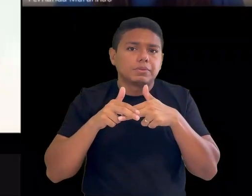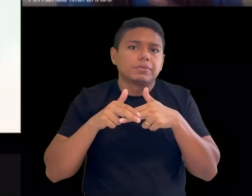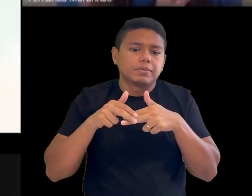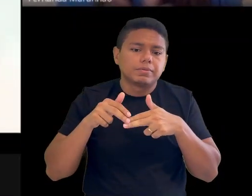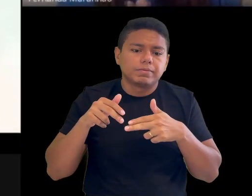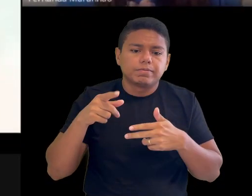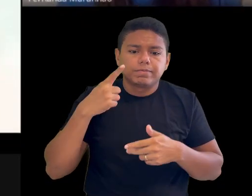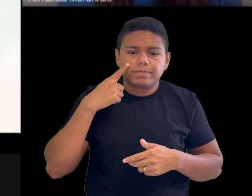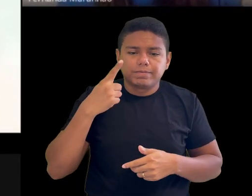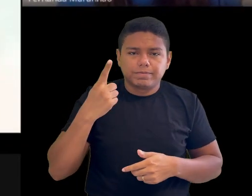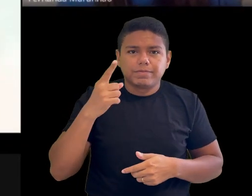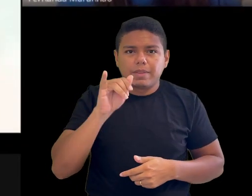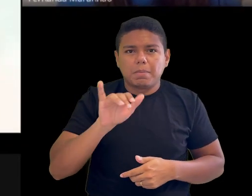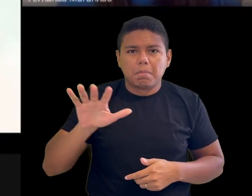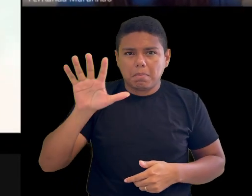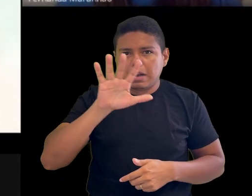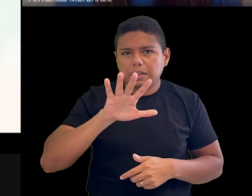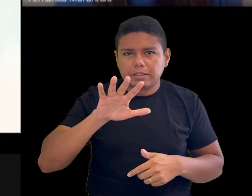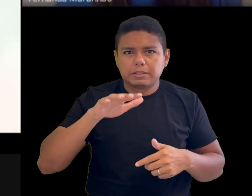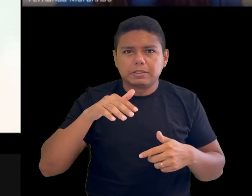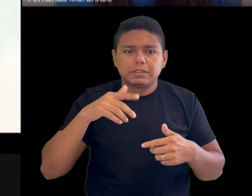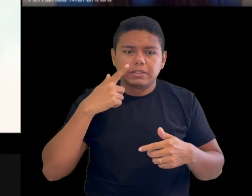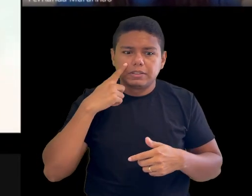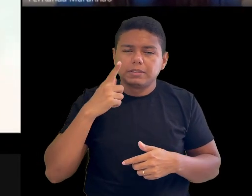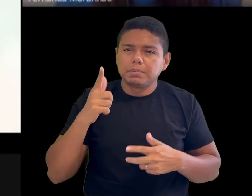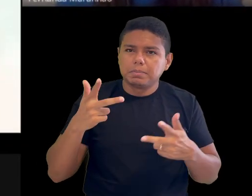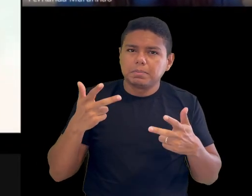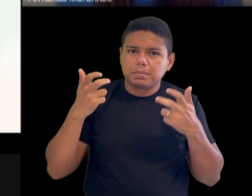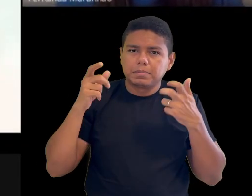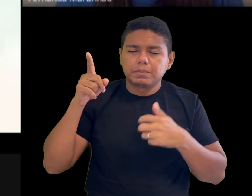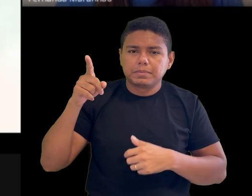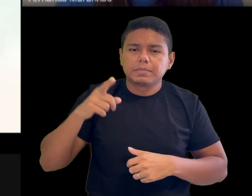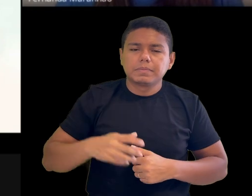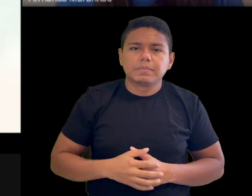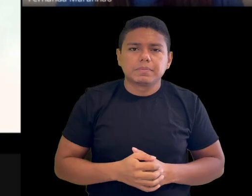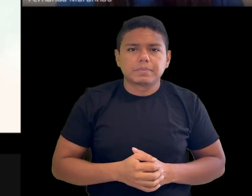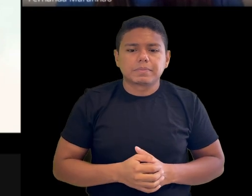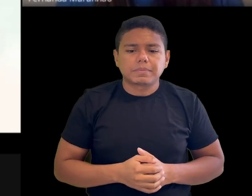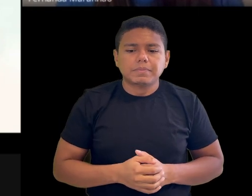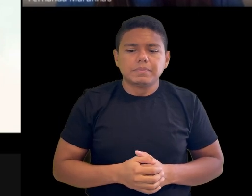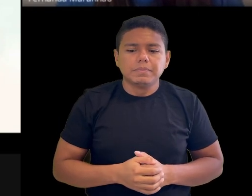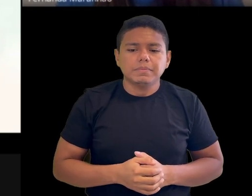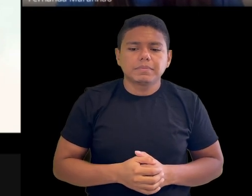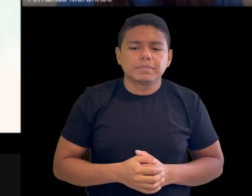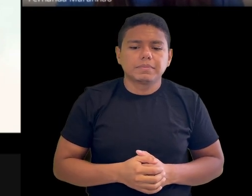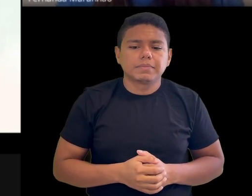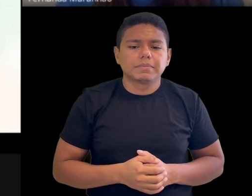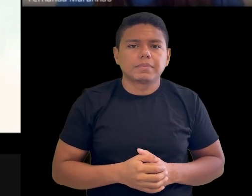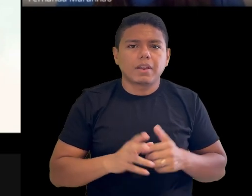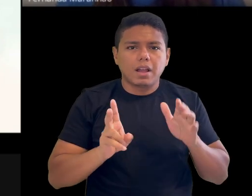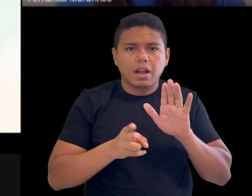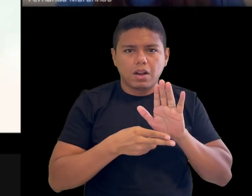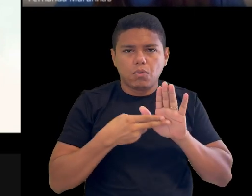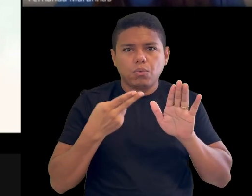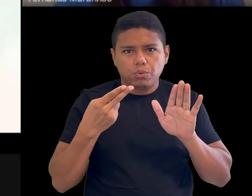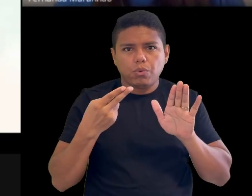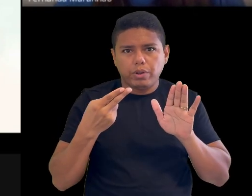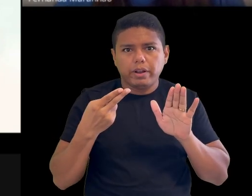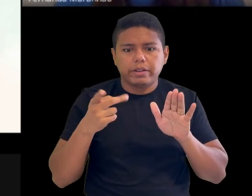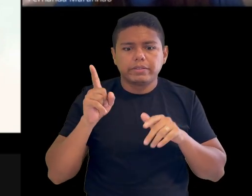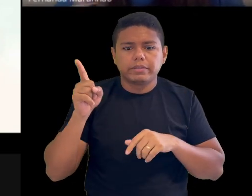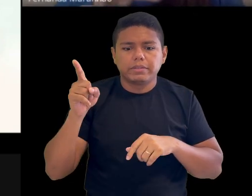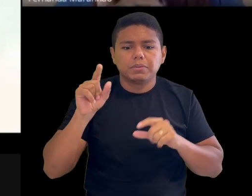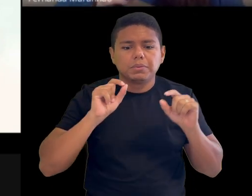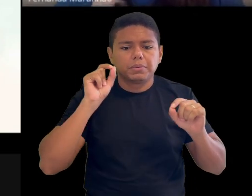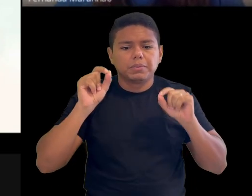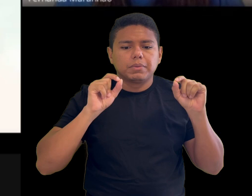Então, nesse slide, nós podemos ver imagens típicas, são imagens autorais, em que nós vemos o colo uterino